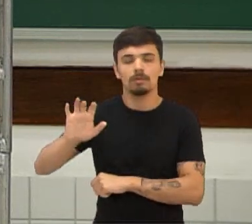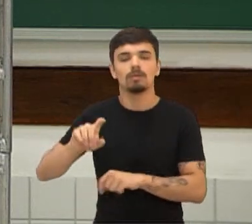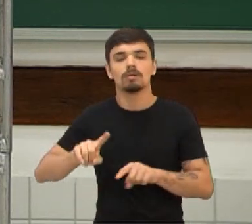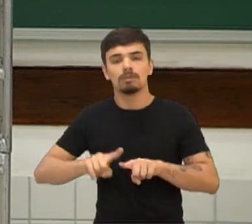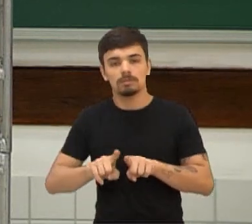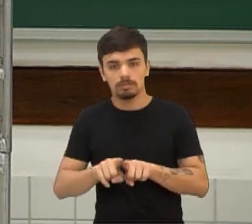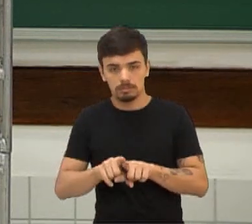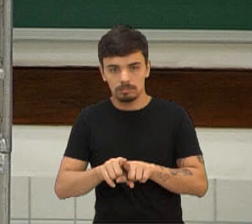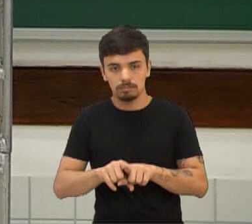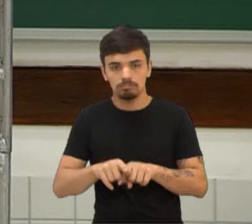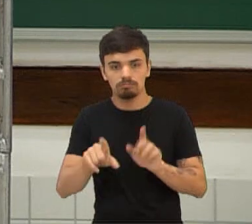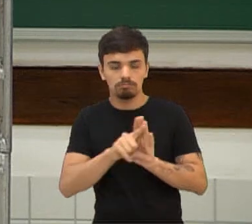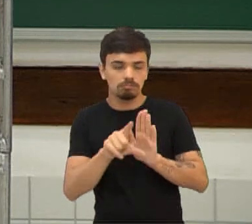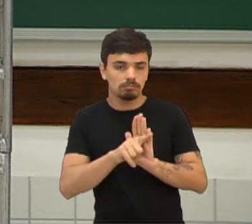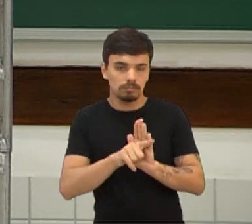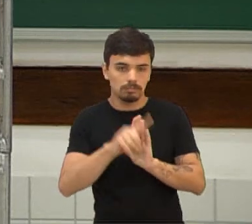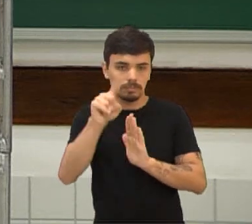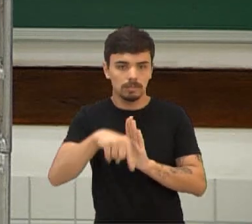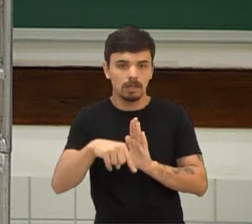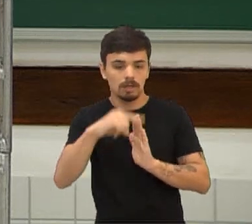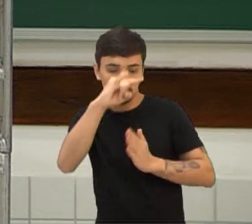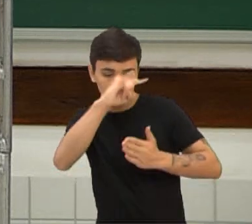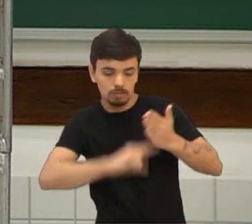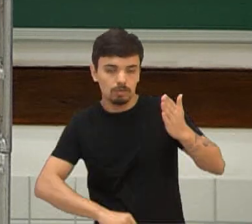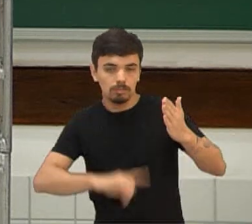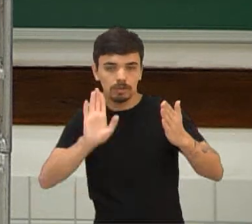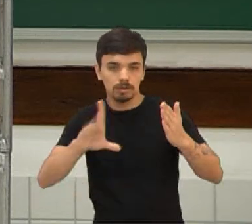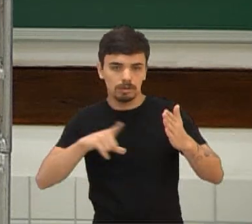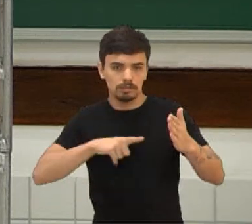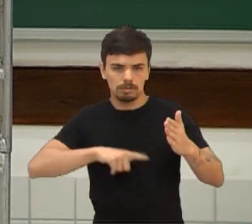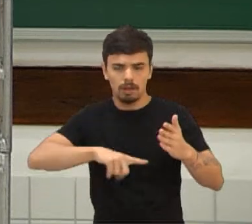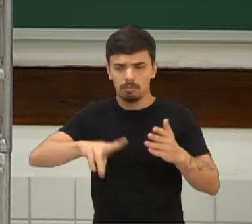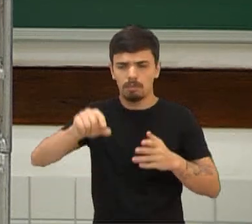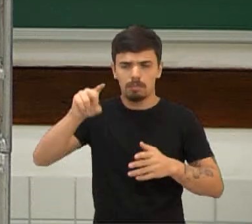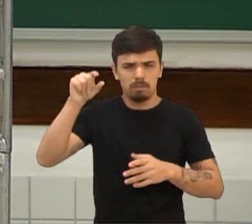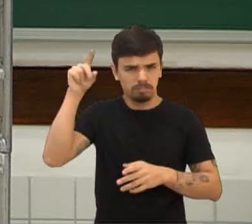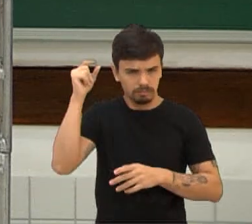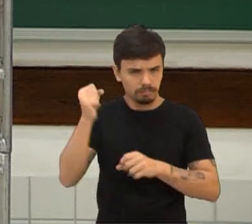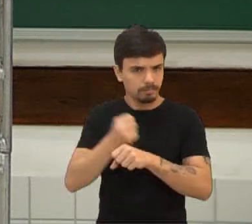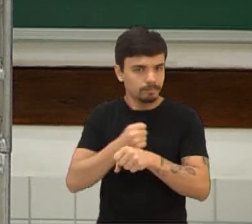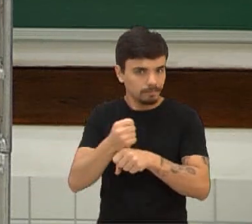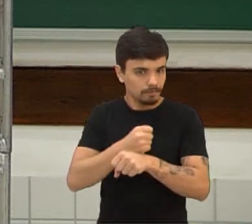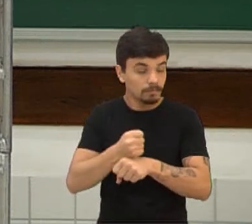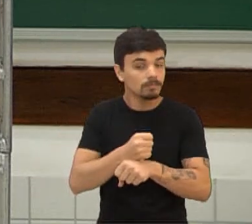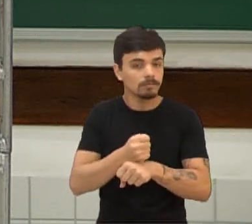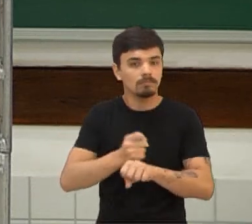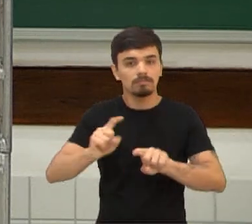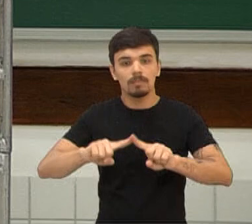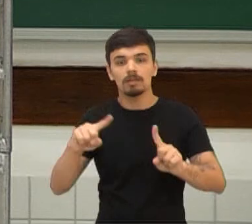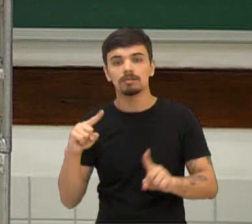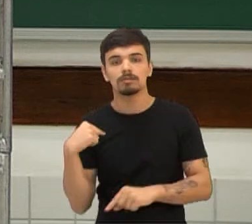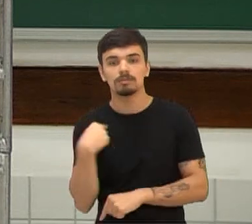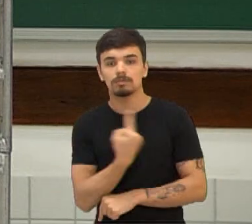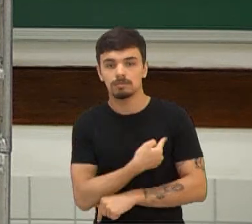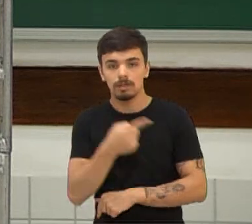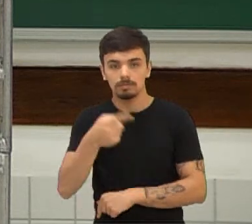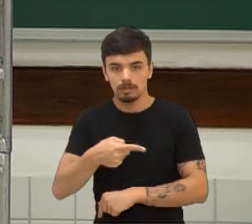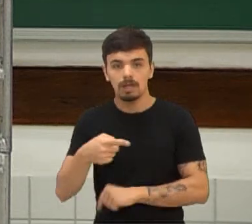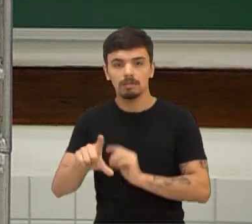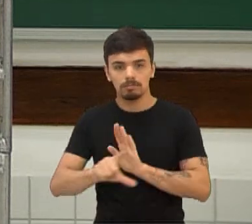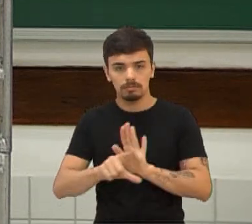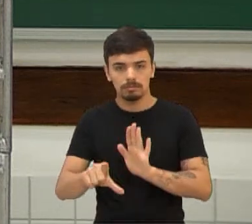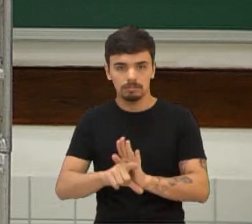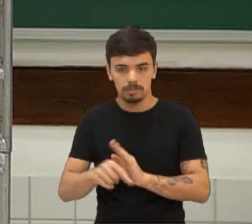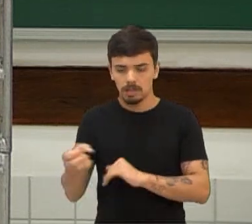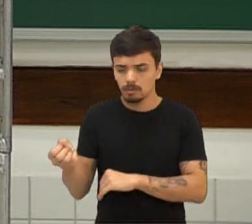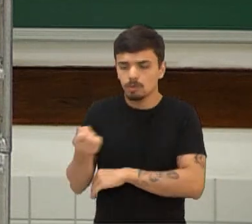países europeus, a Constituição é um outro documento que já existe há bastante tempo. Então, a nossa Constituição também é uma Constituição